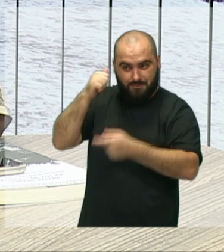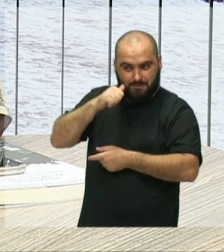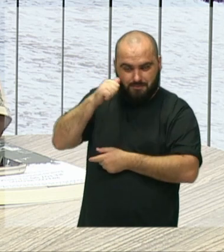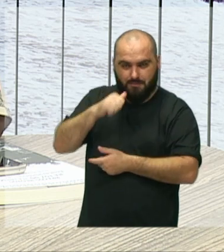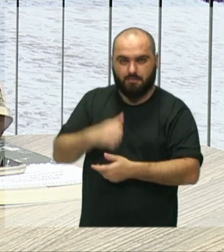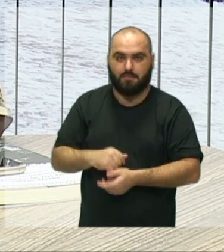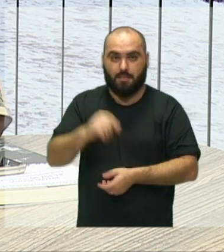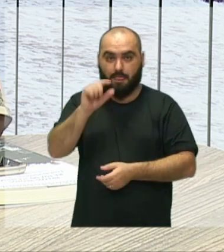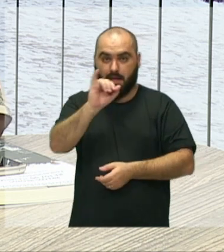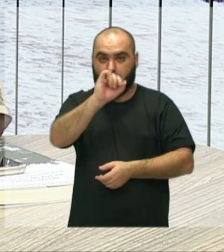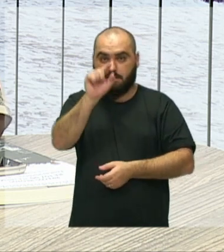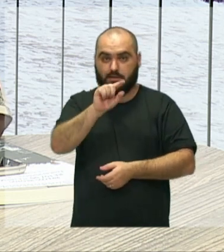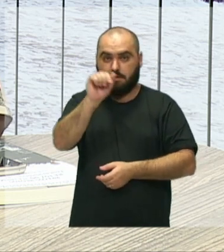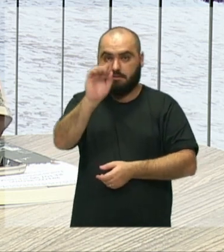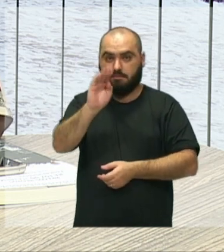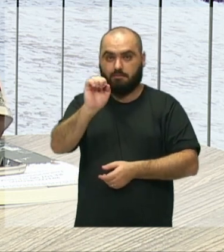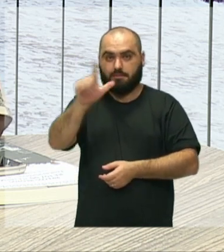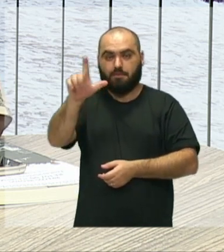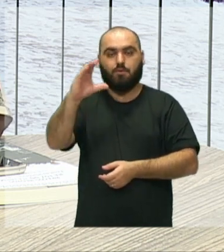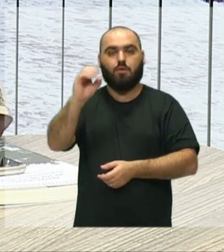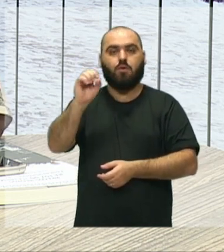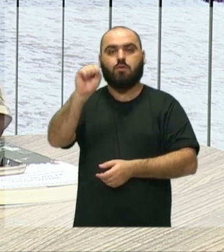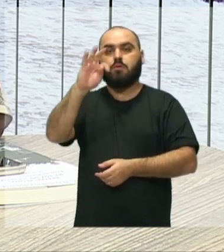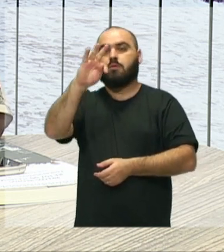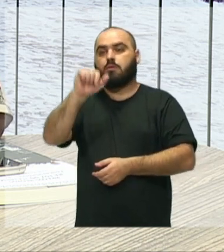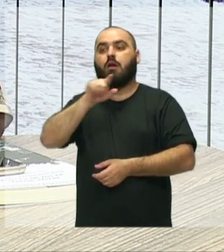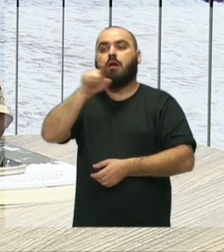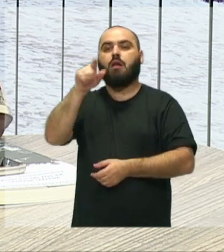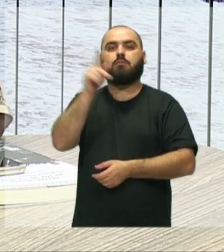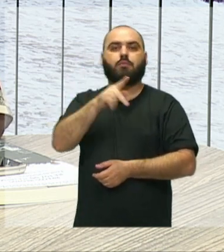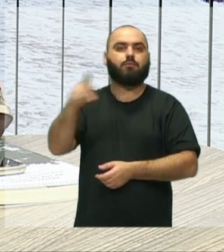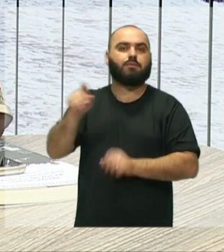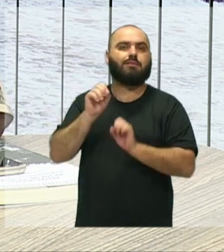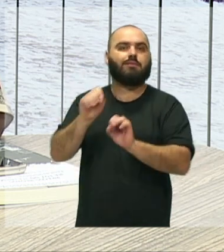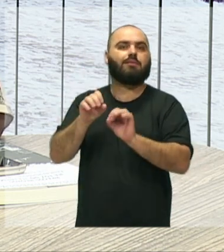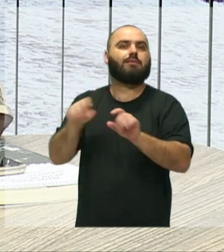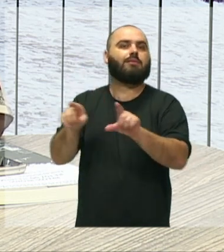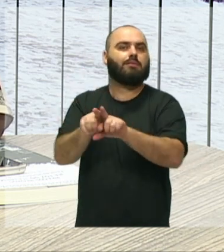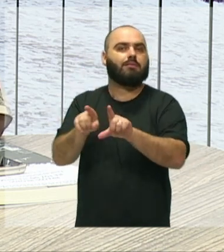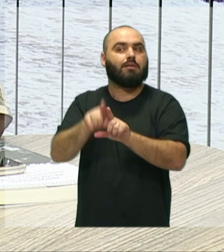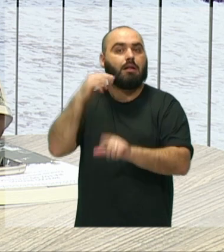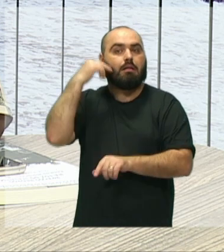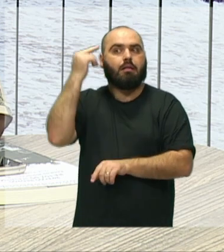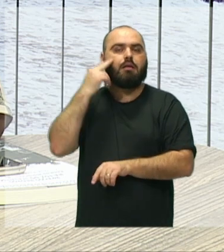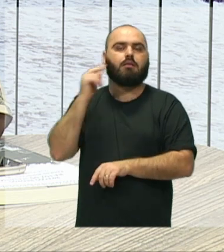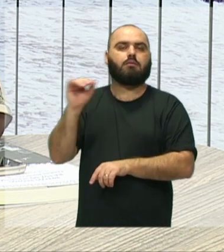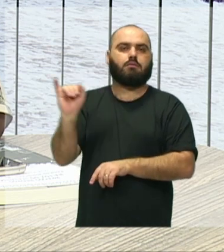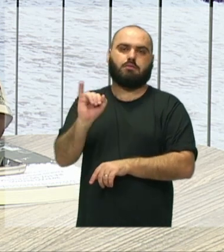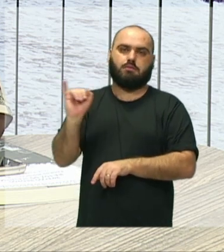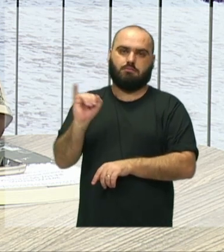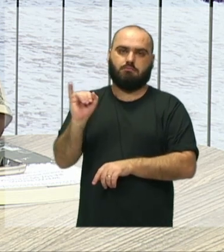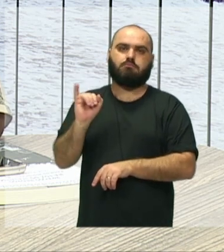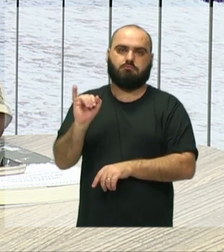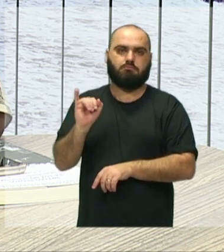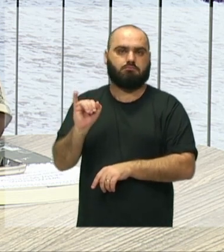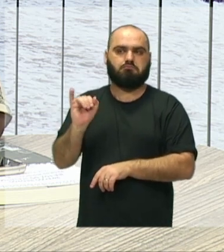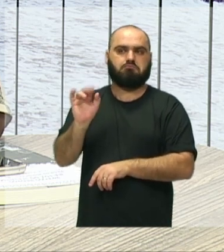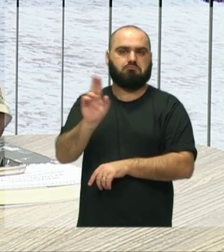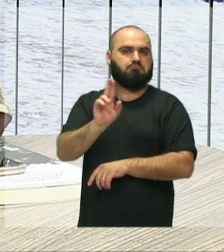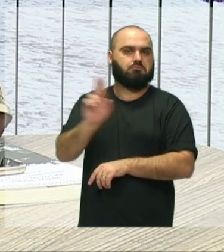Isabel Costa também foi uma educadora, uma das primeiras educadoras negras aqui de Itajaí,